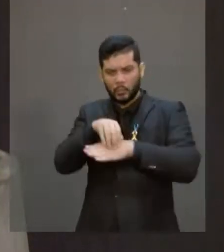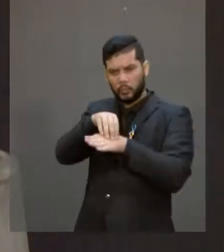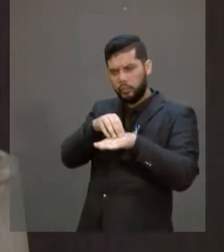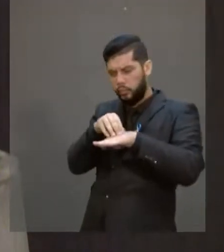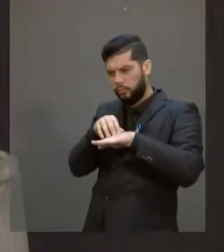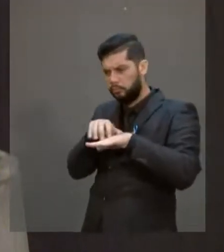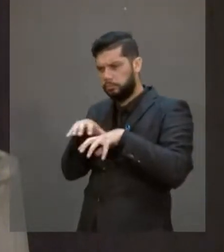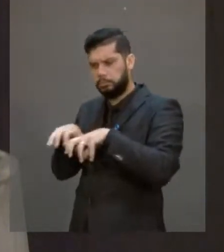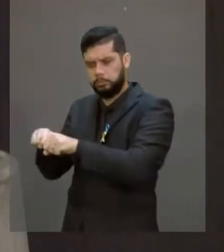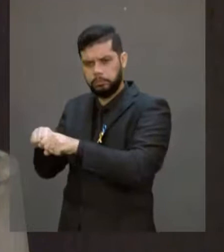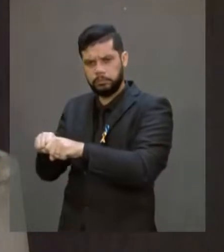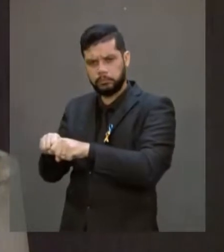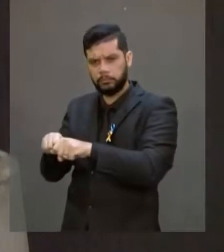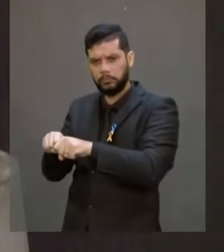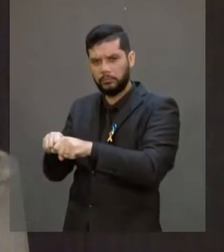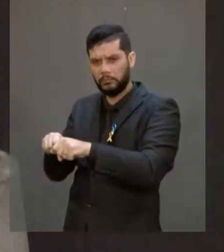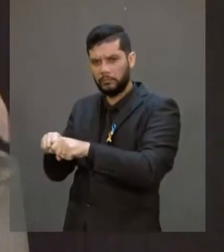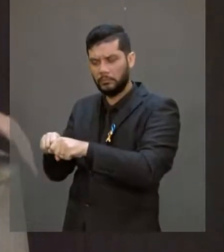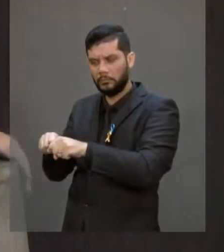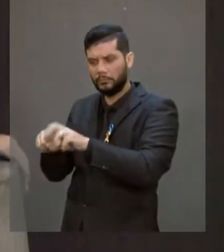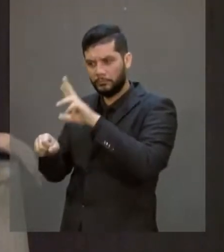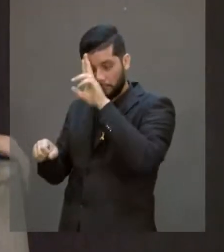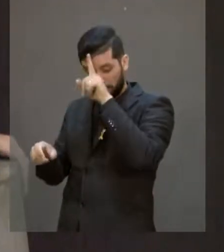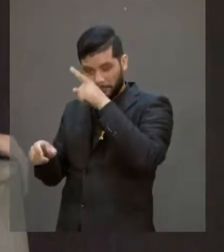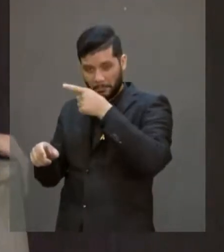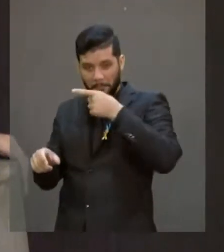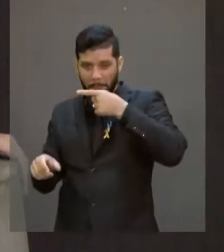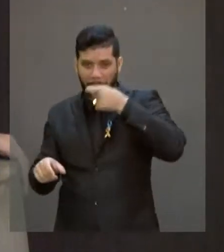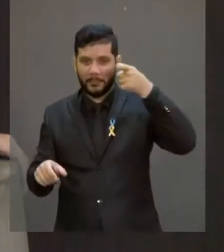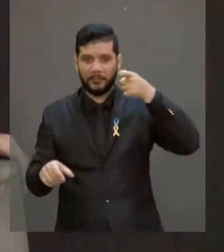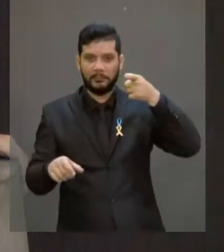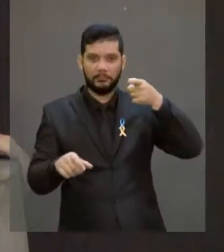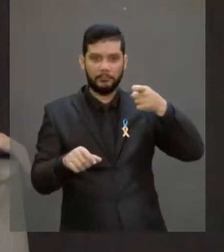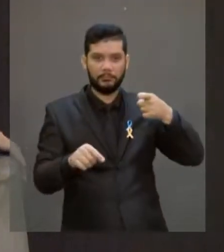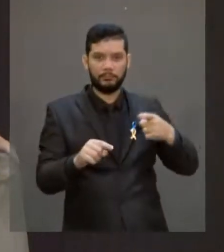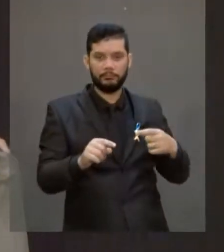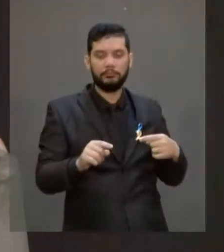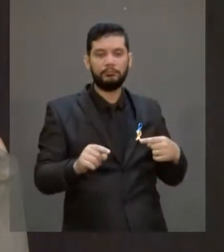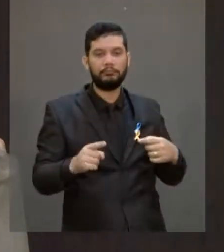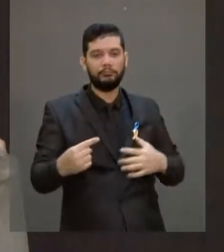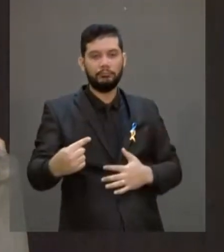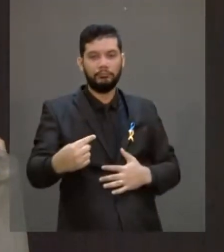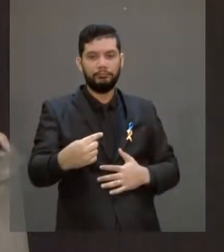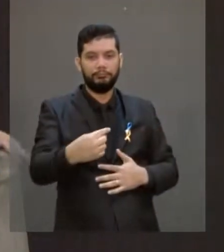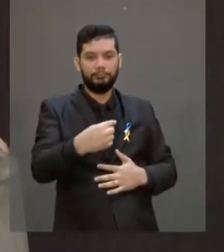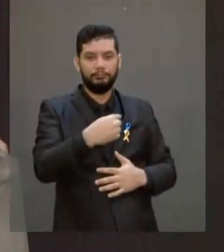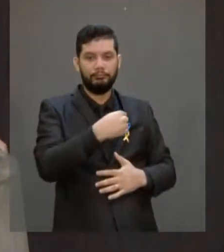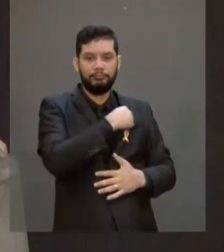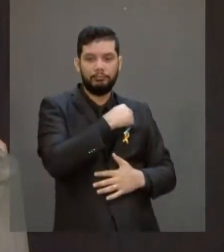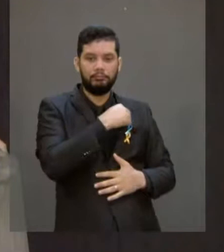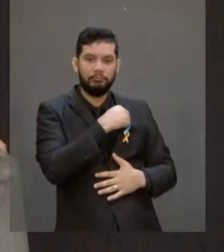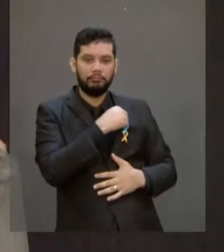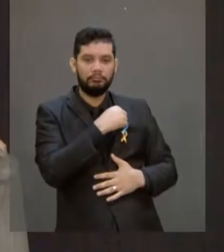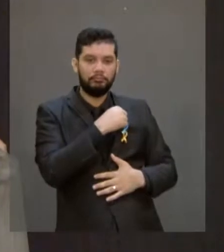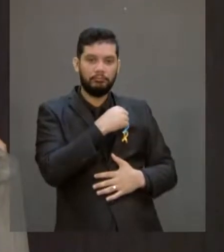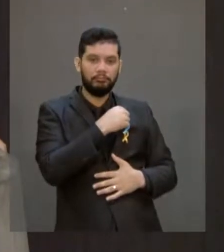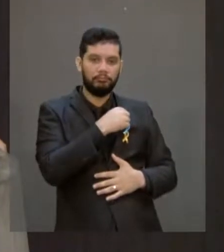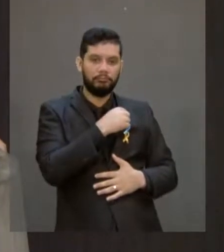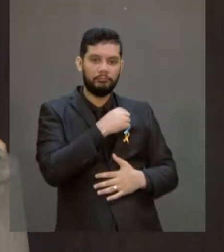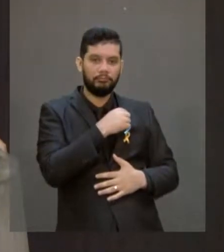no disparo de um tiro de arma letal que